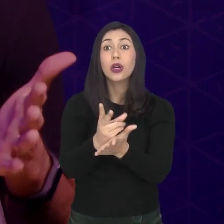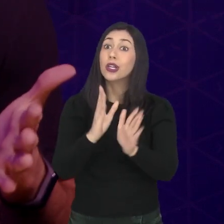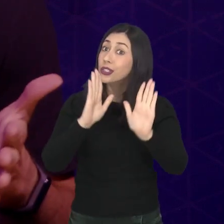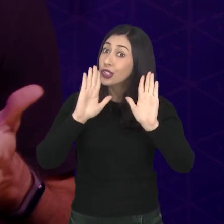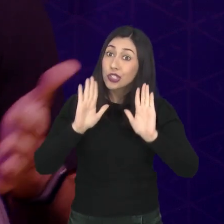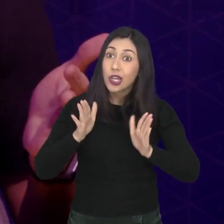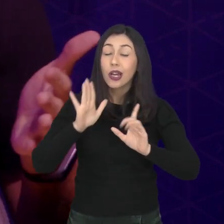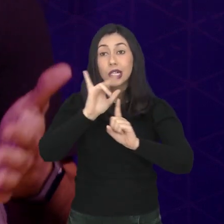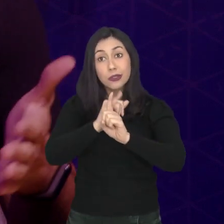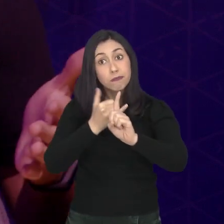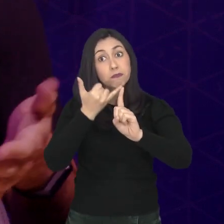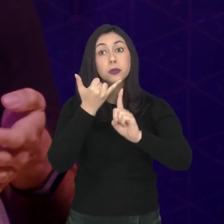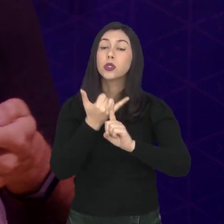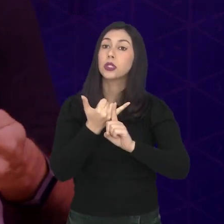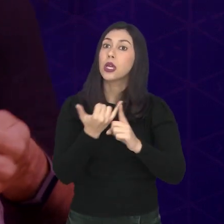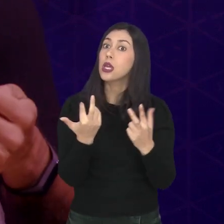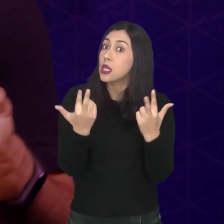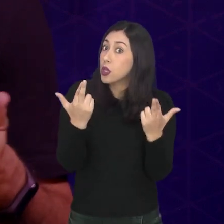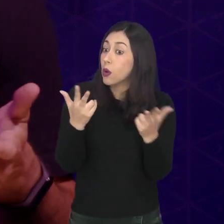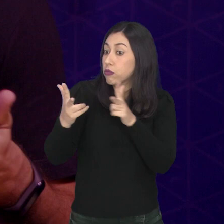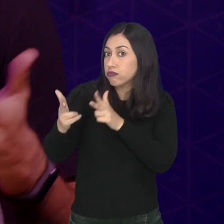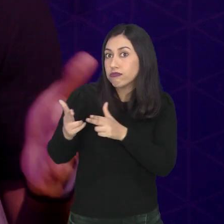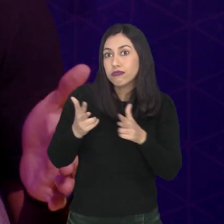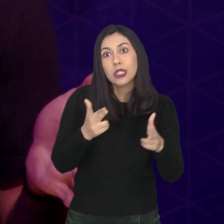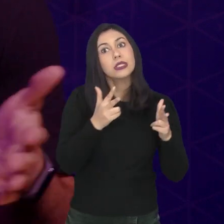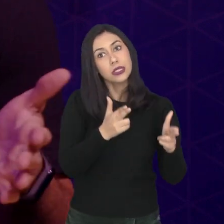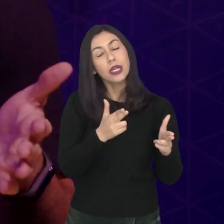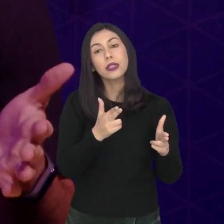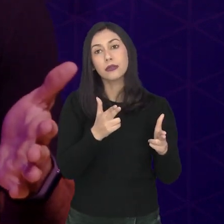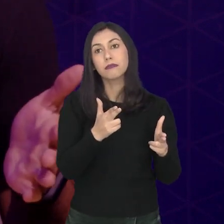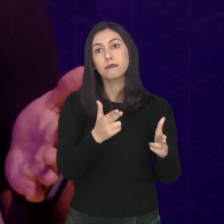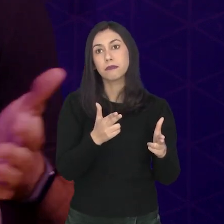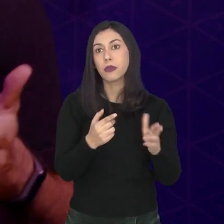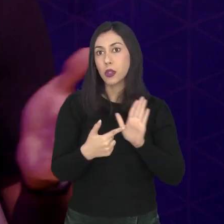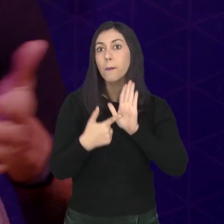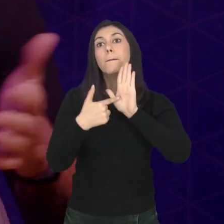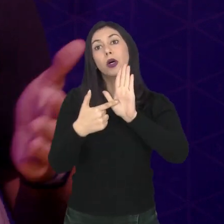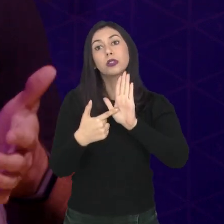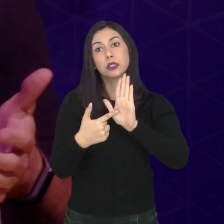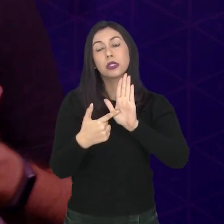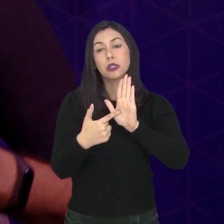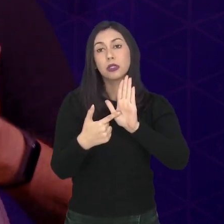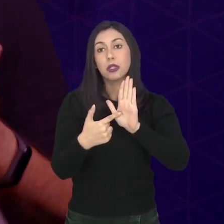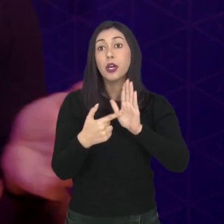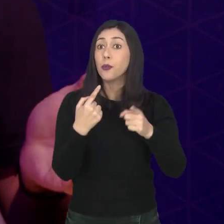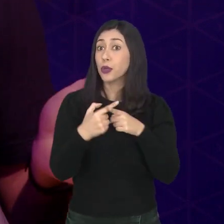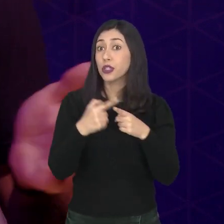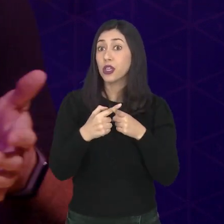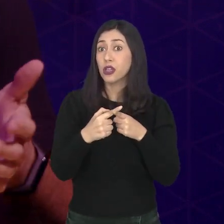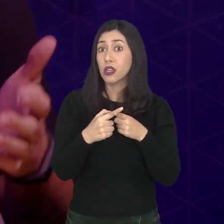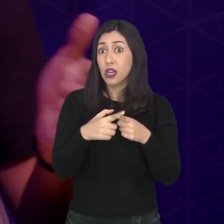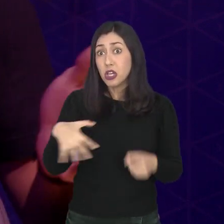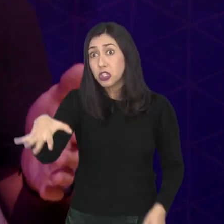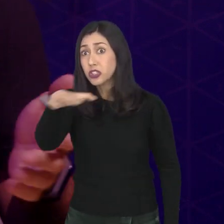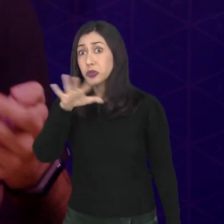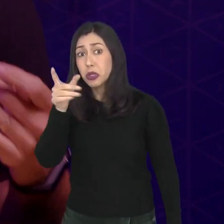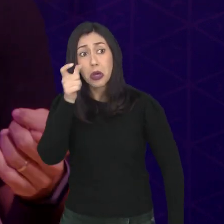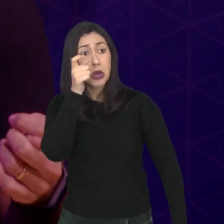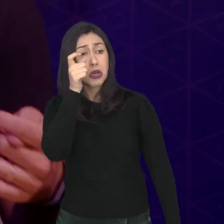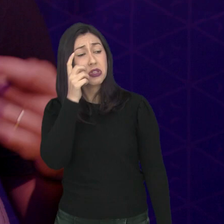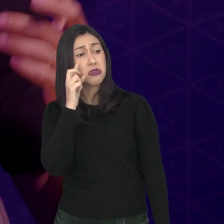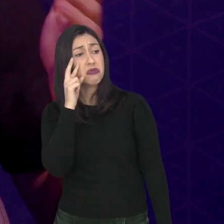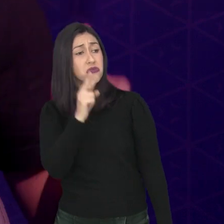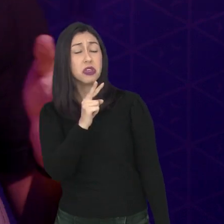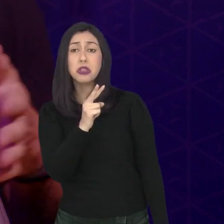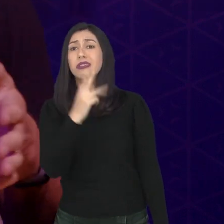é um caso de bullying, como é o caso do Chris e do Caruso, né? Que tem essa relação e todo mundo vê, né?